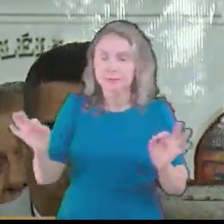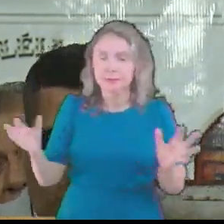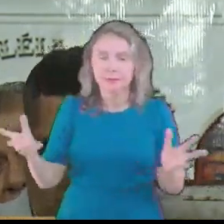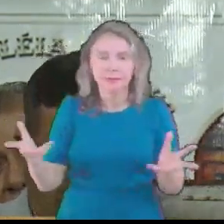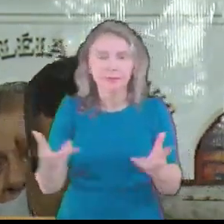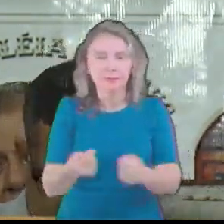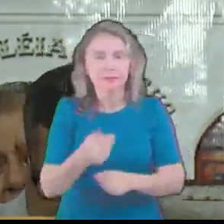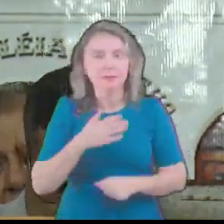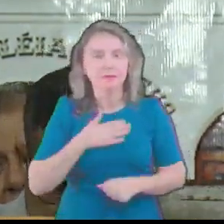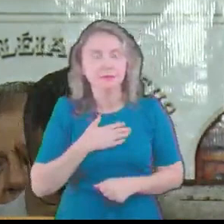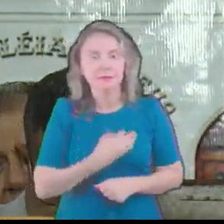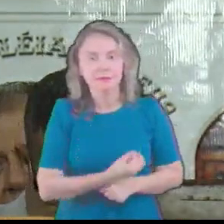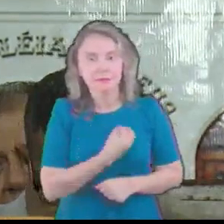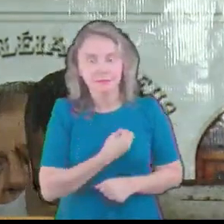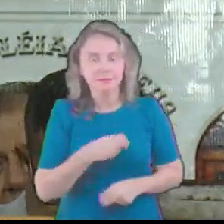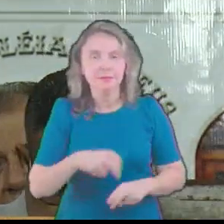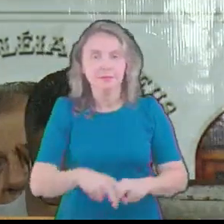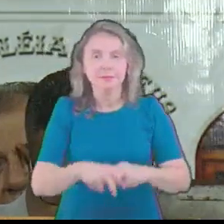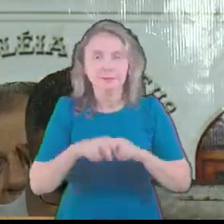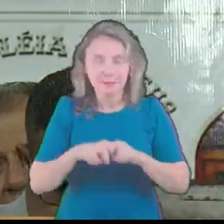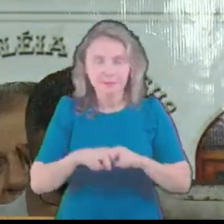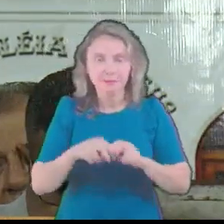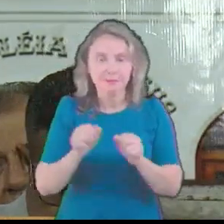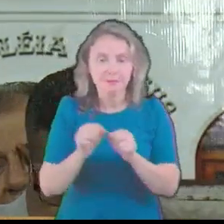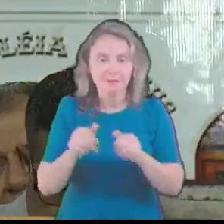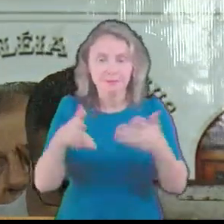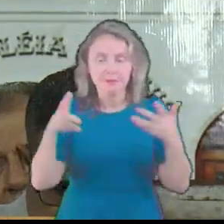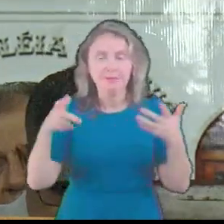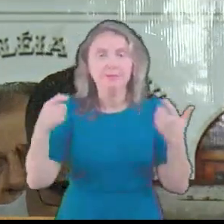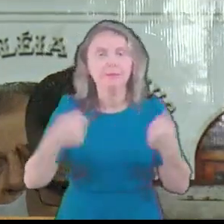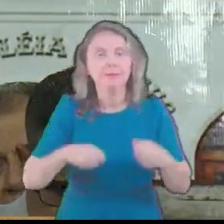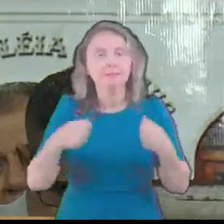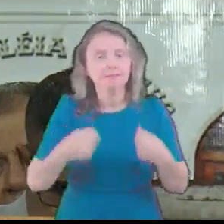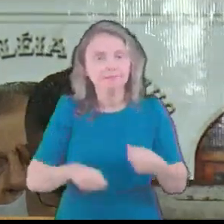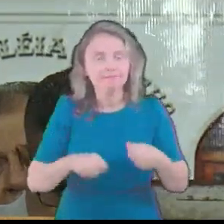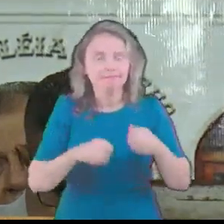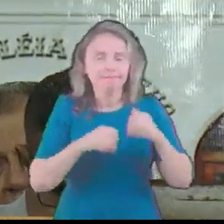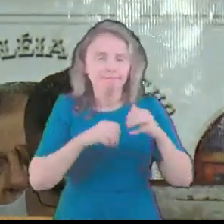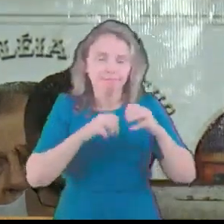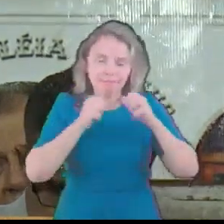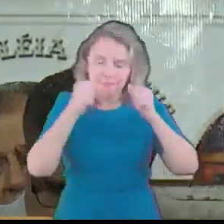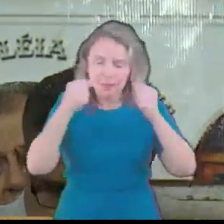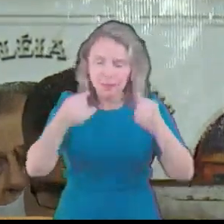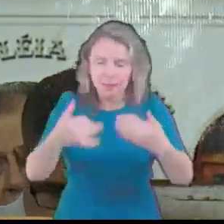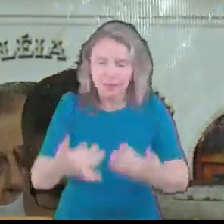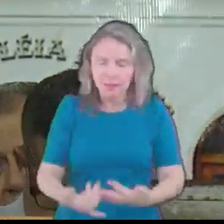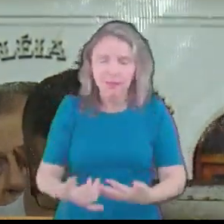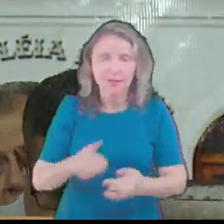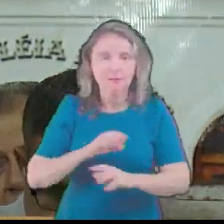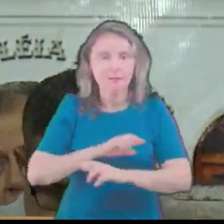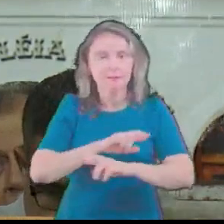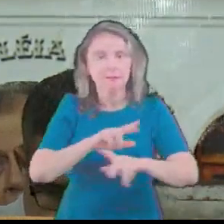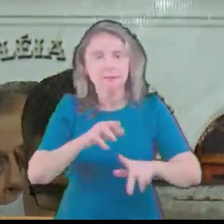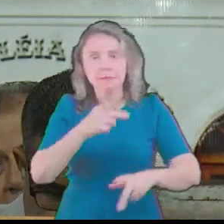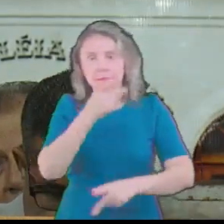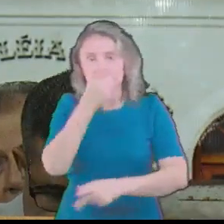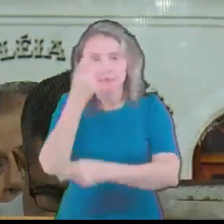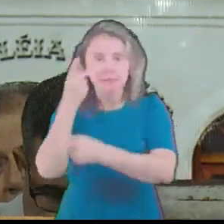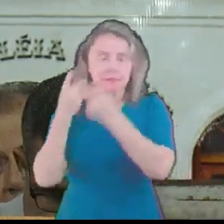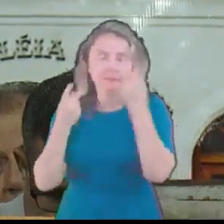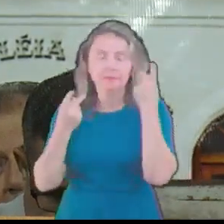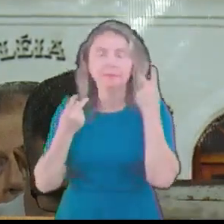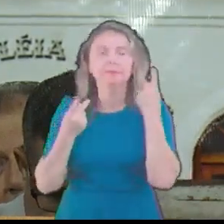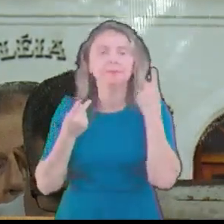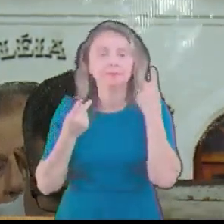isso que o milagre tem que ser contado, anunciado, proclamado, para que muitos ouçam e digam: somente o